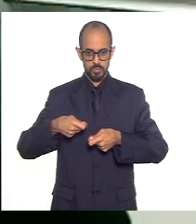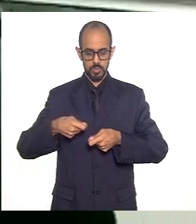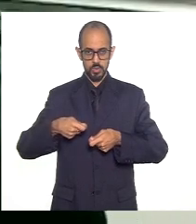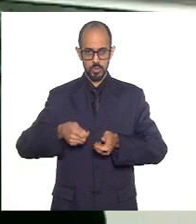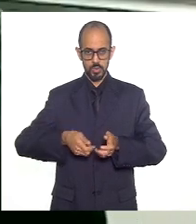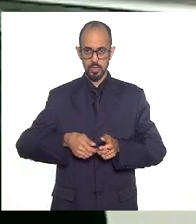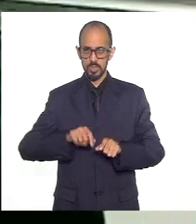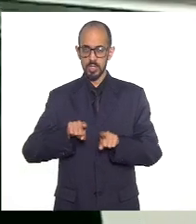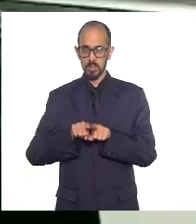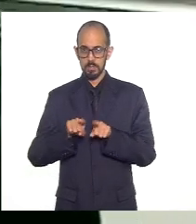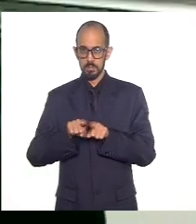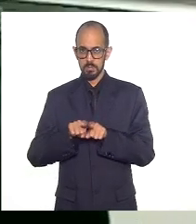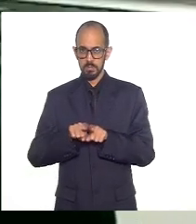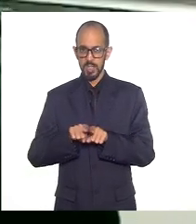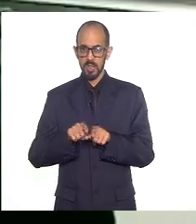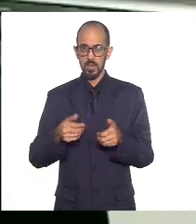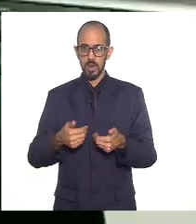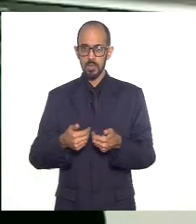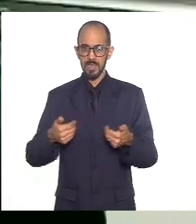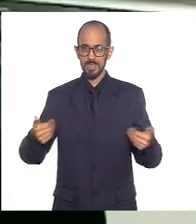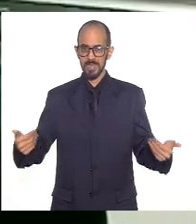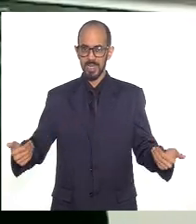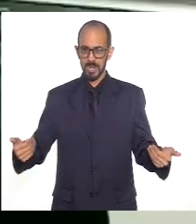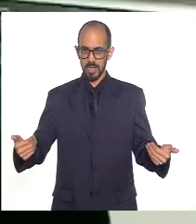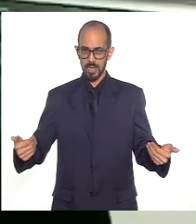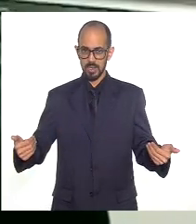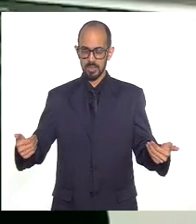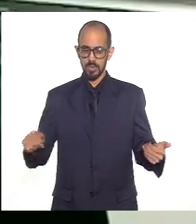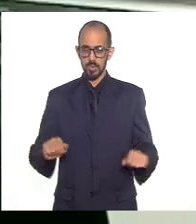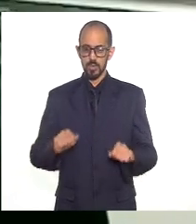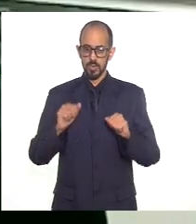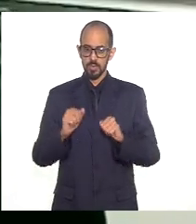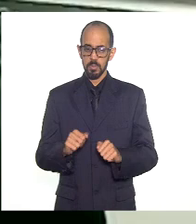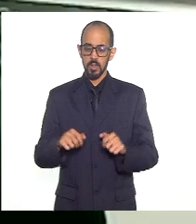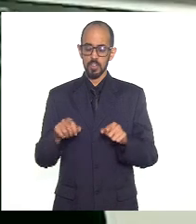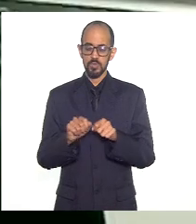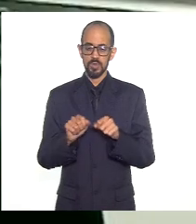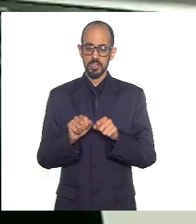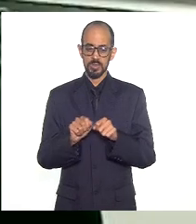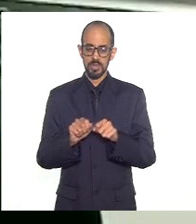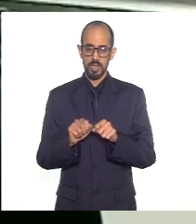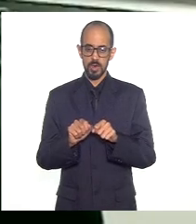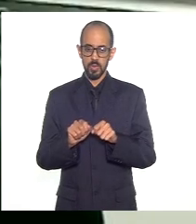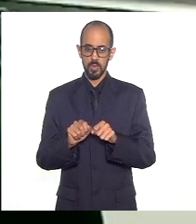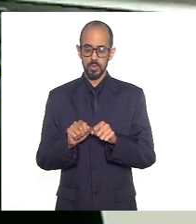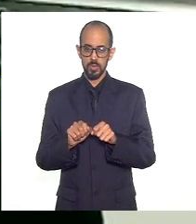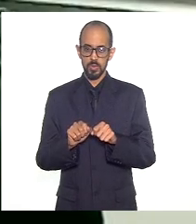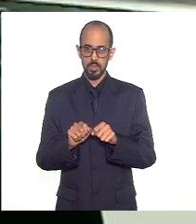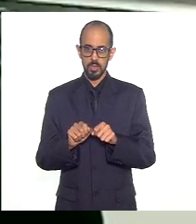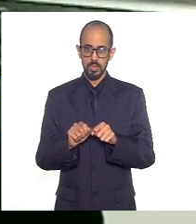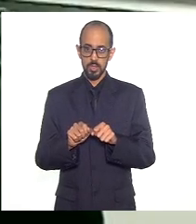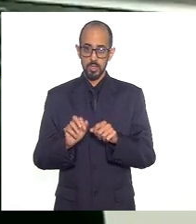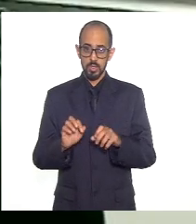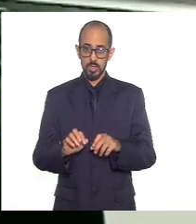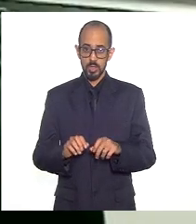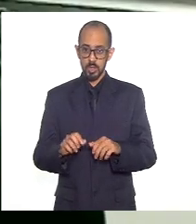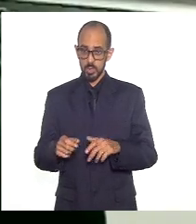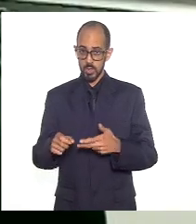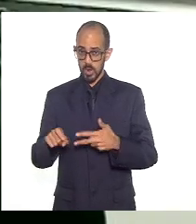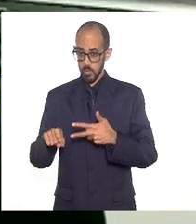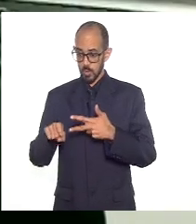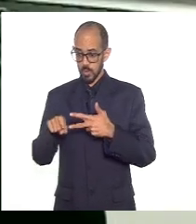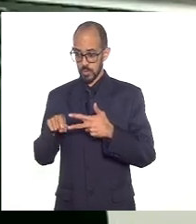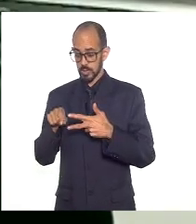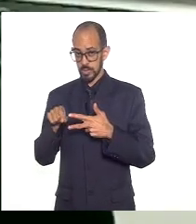fatiamento que pode fazer com que o êxito das ações do Executivo